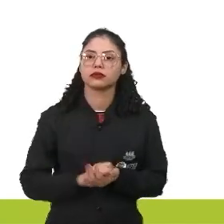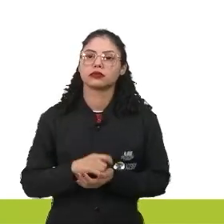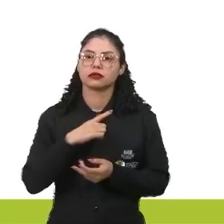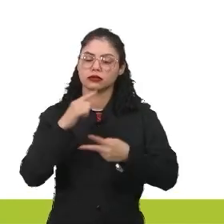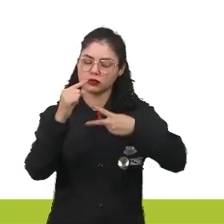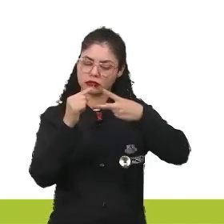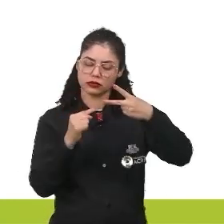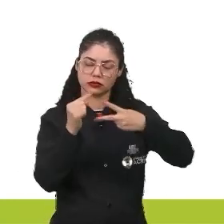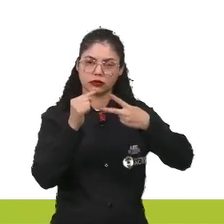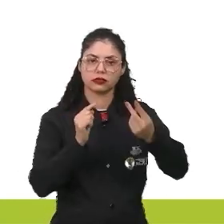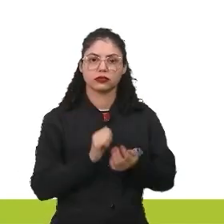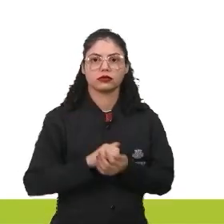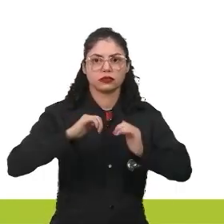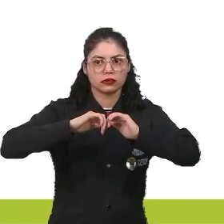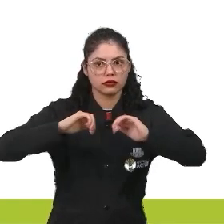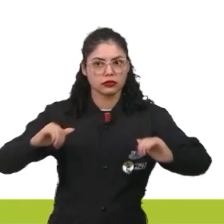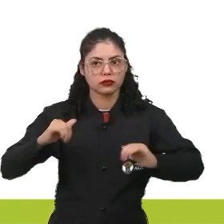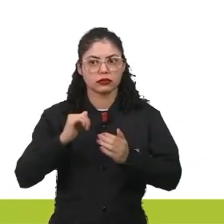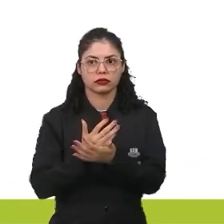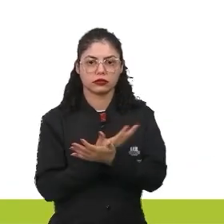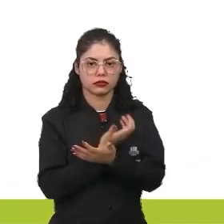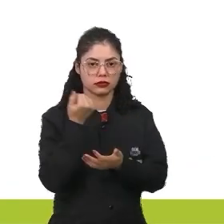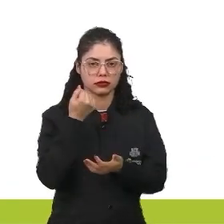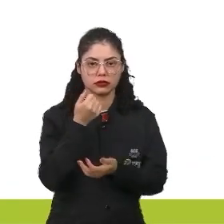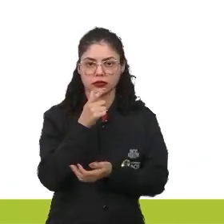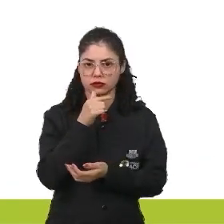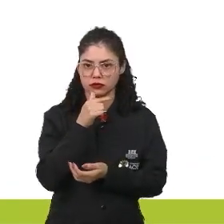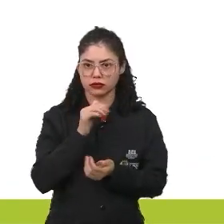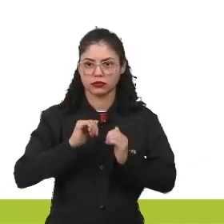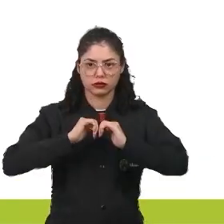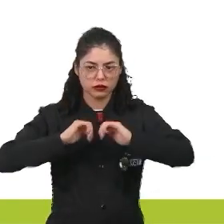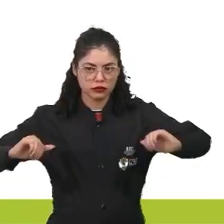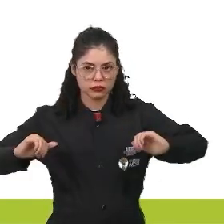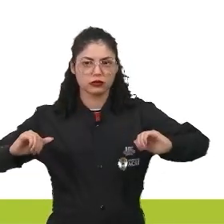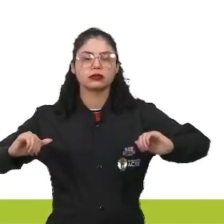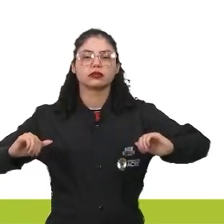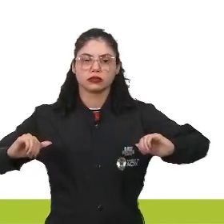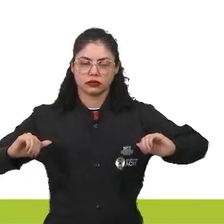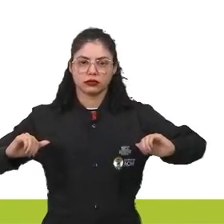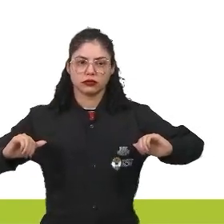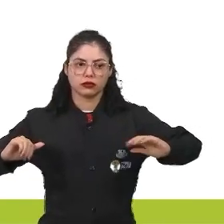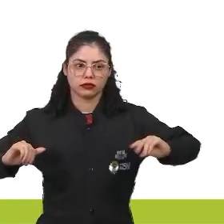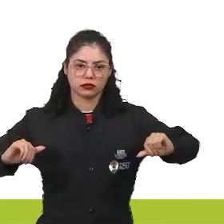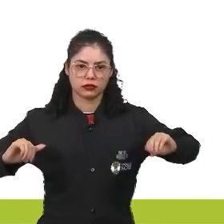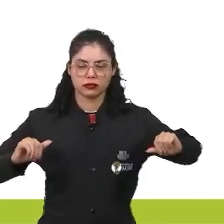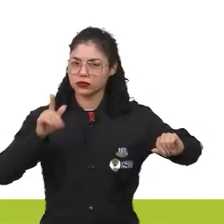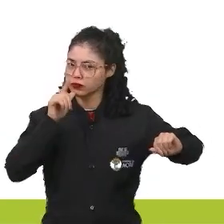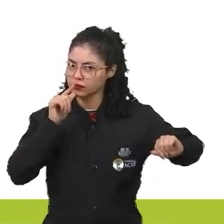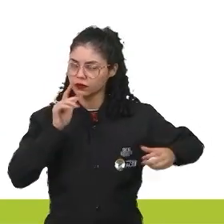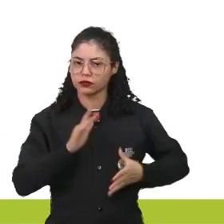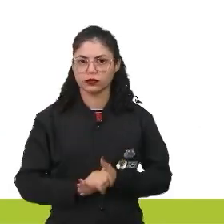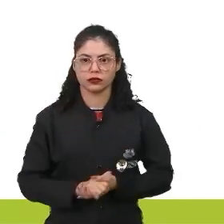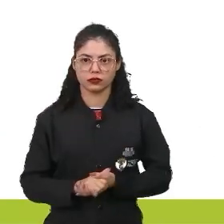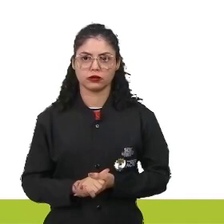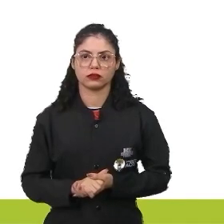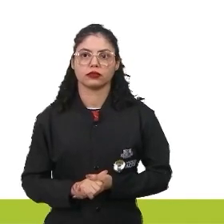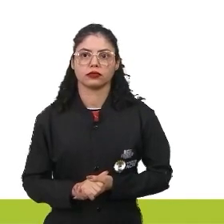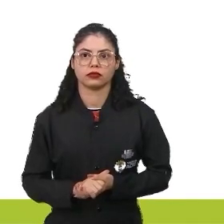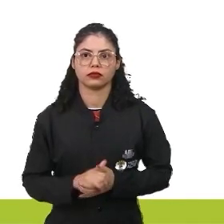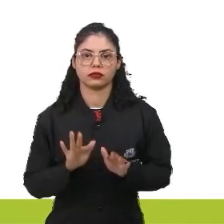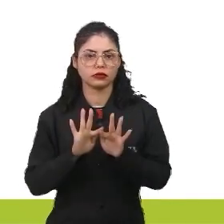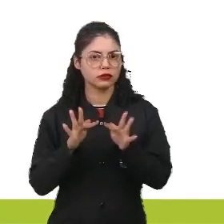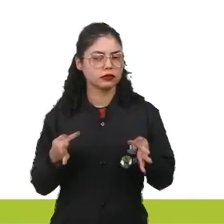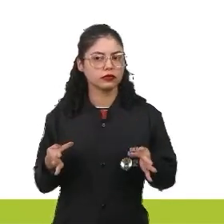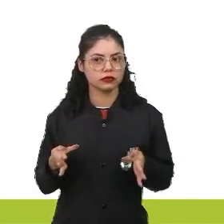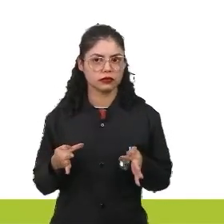duas maneiras de retirar essa água para poder separar a água e a areia. Aqui bem simples, ó,